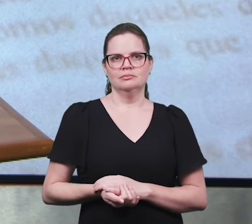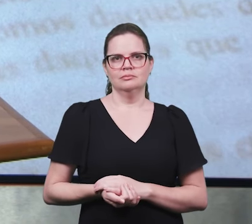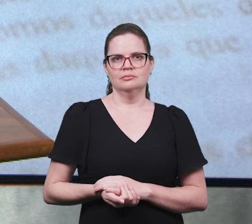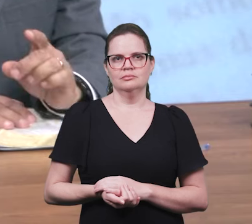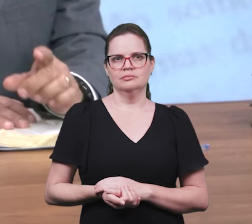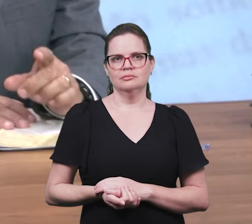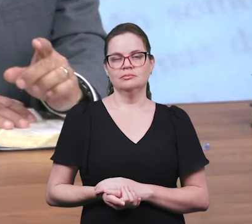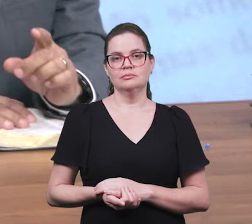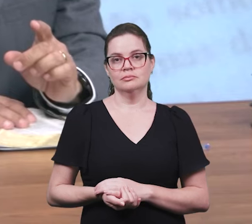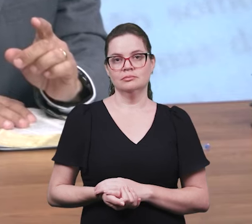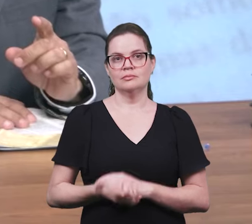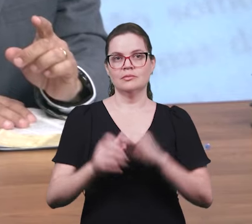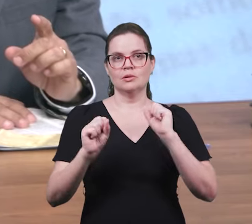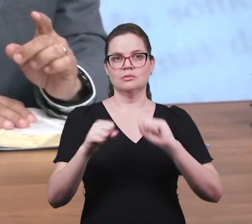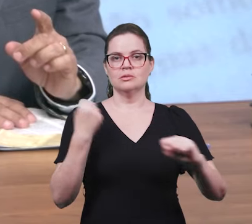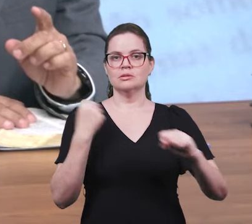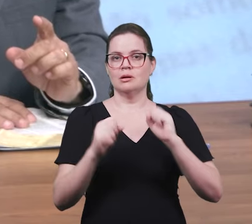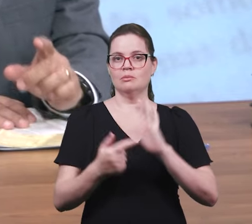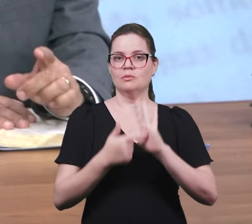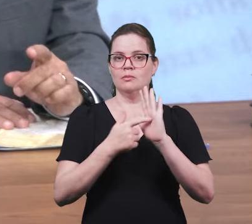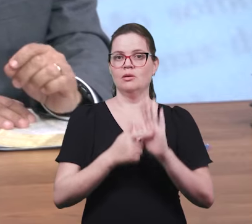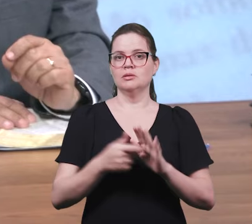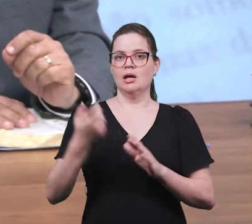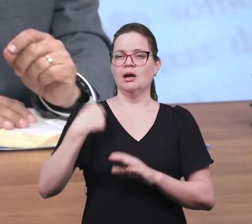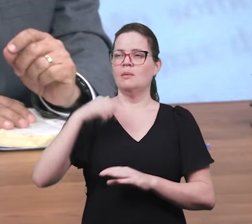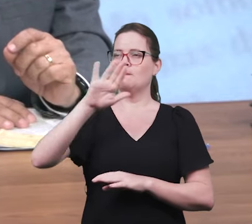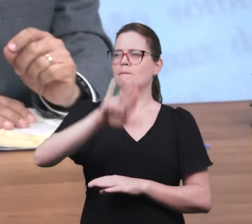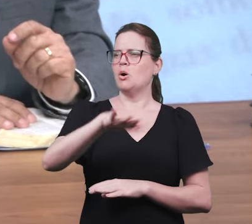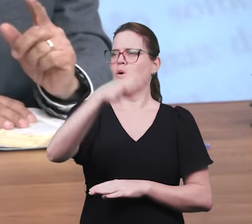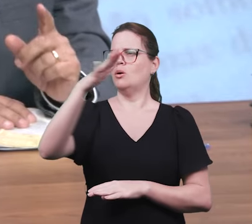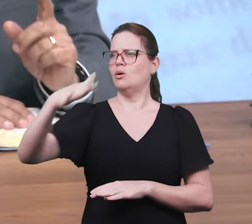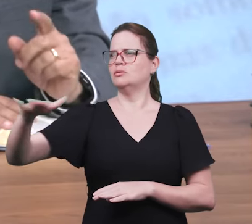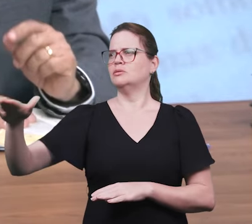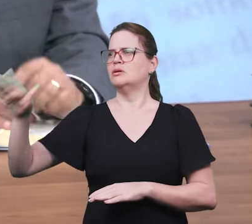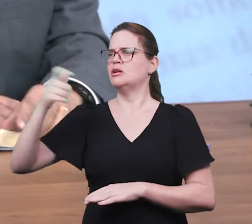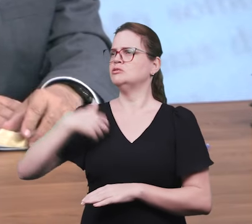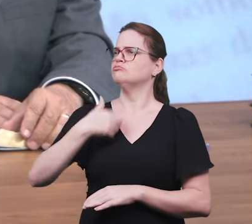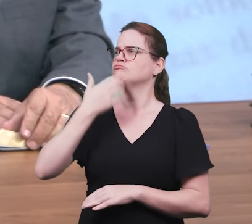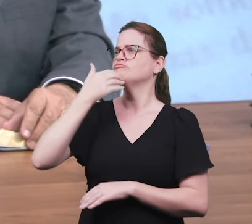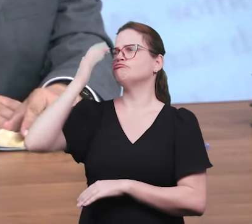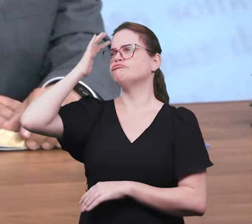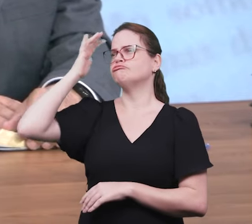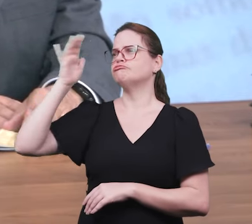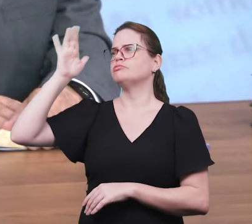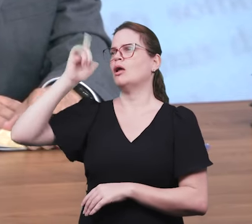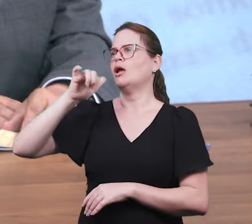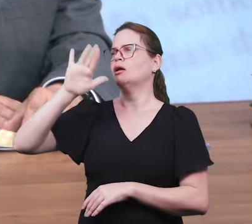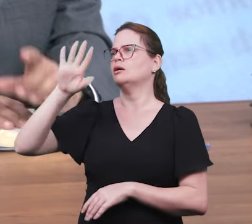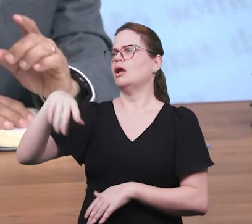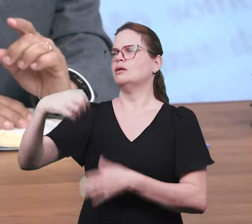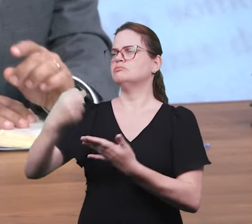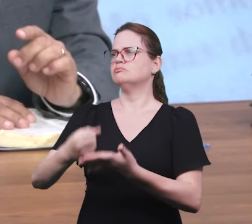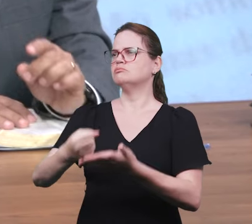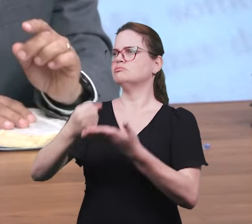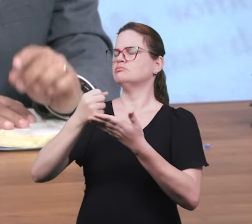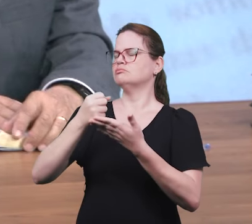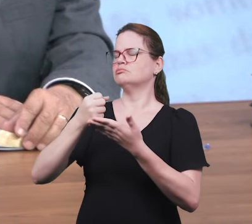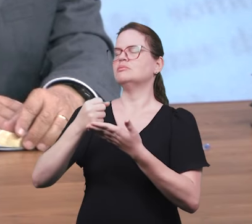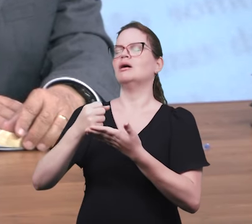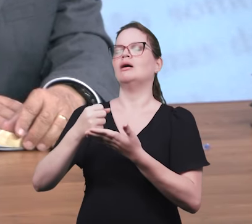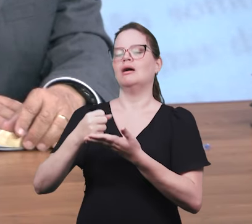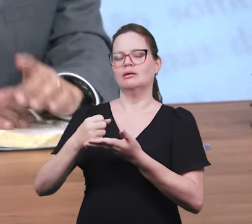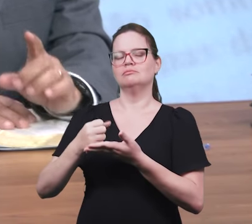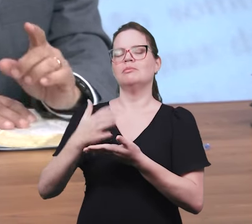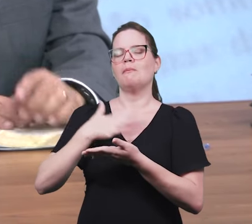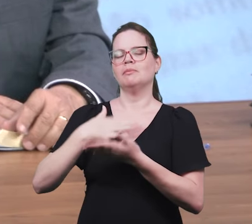Elevo os meus olhos para os montes, de onde me virá o socorro? O meu